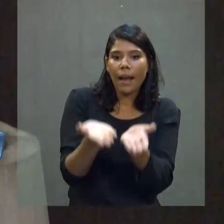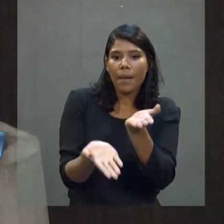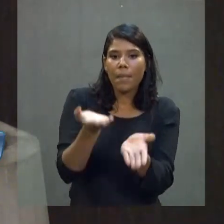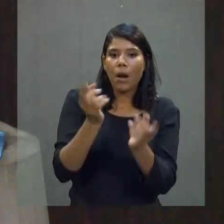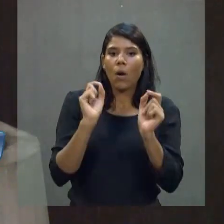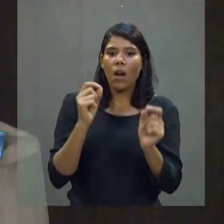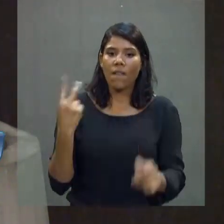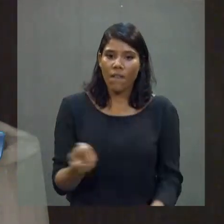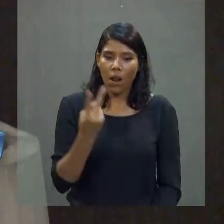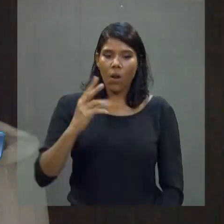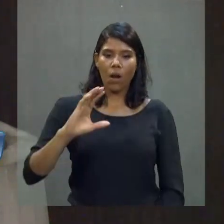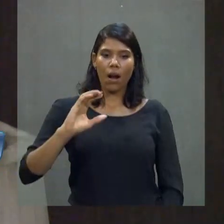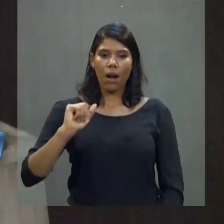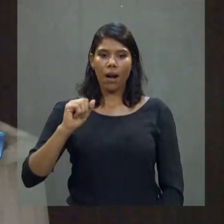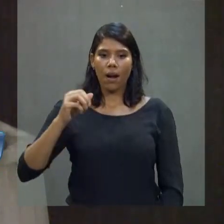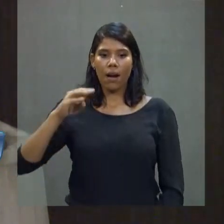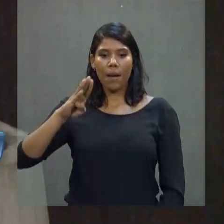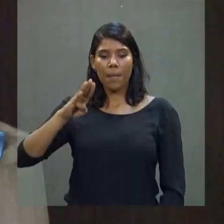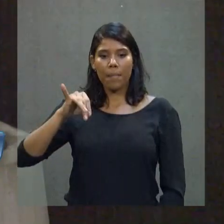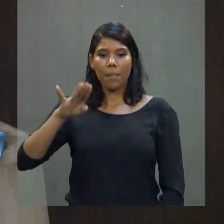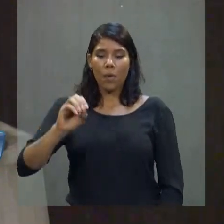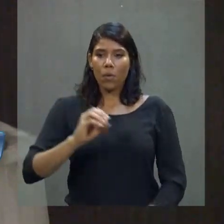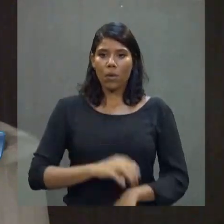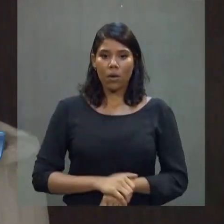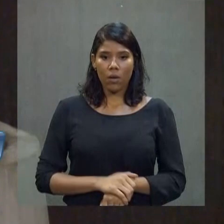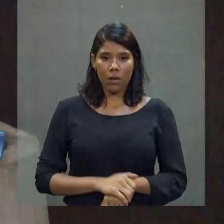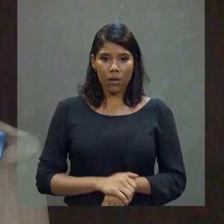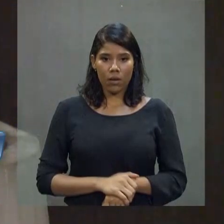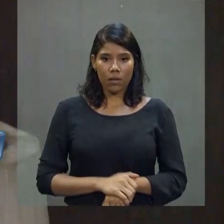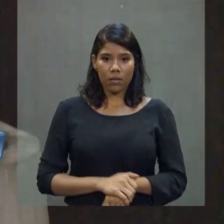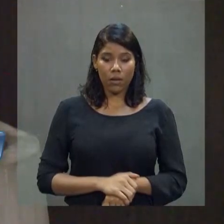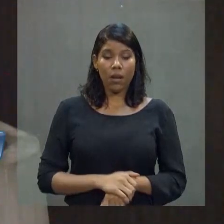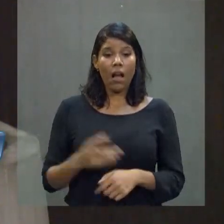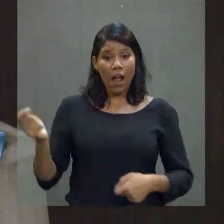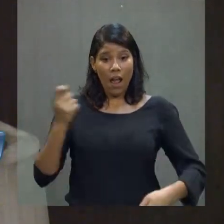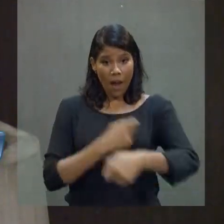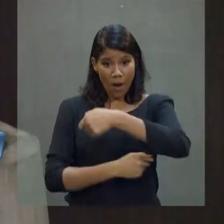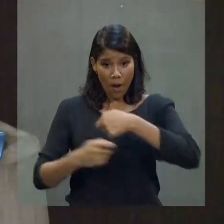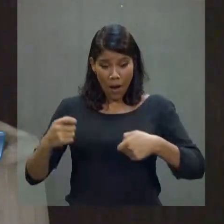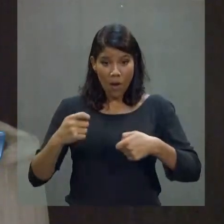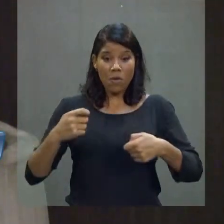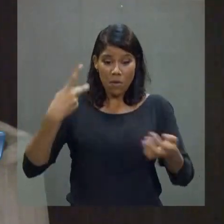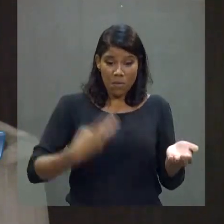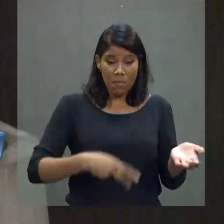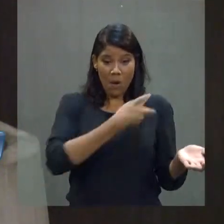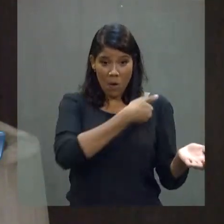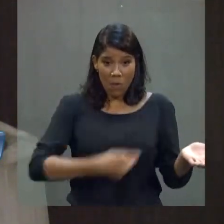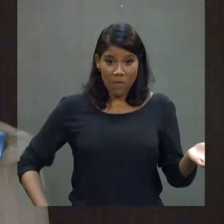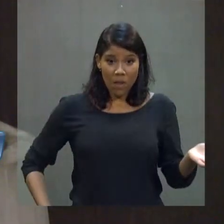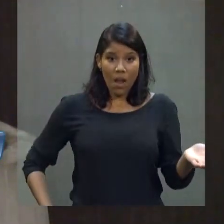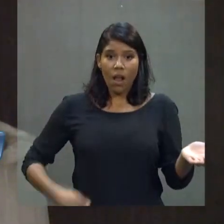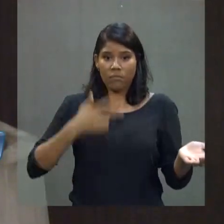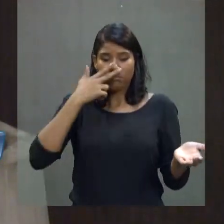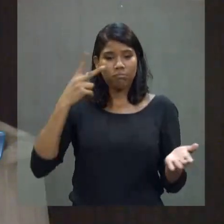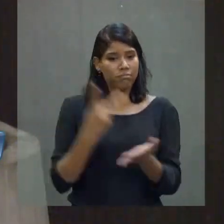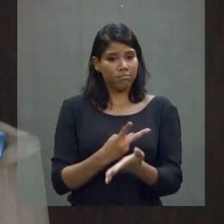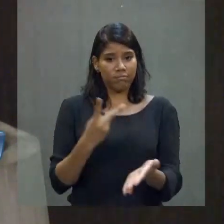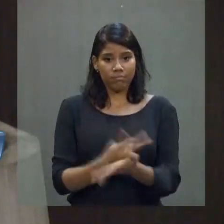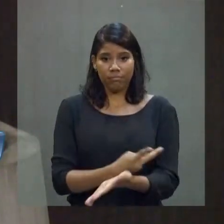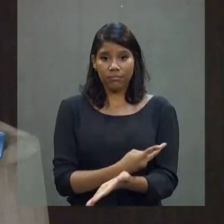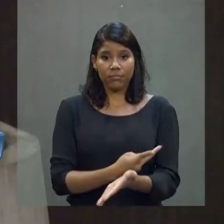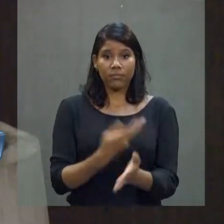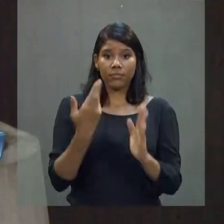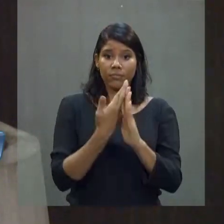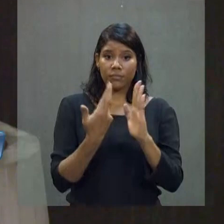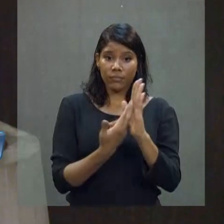câmbio, como foi semana passada, por exemplo. Portanto, a macroeconomia deste governo está equivocada. E o